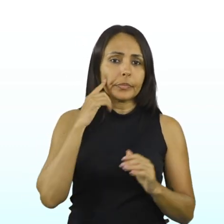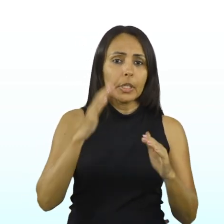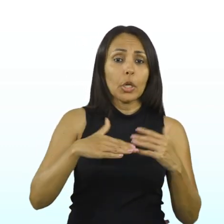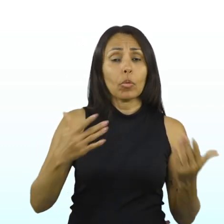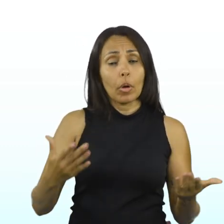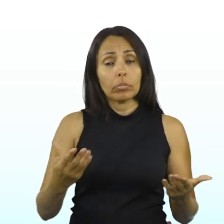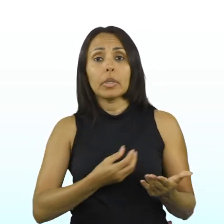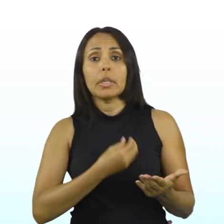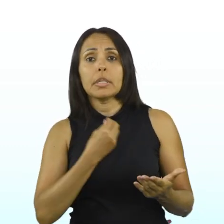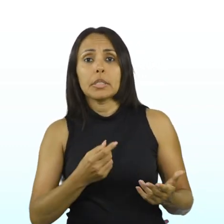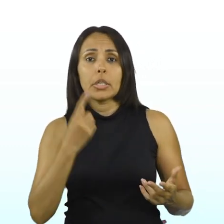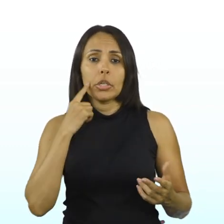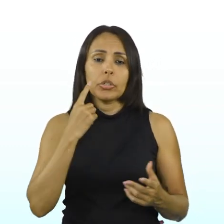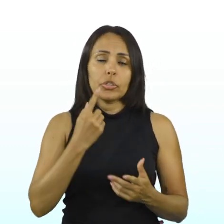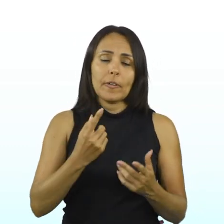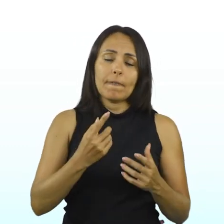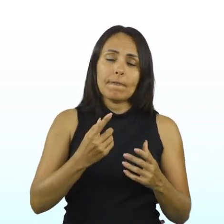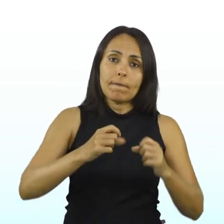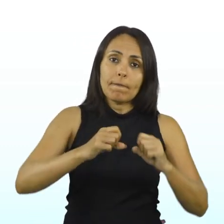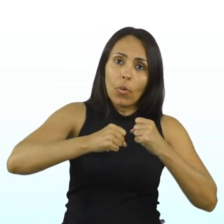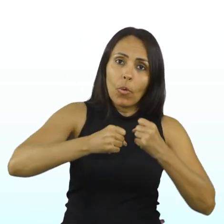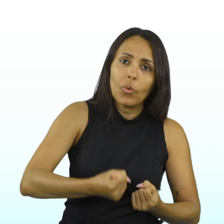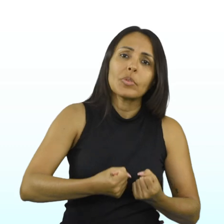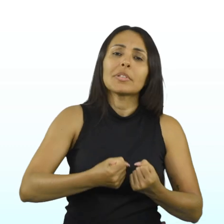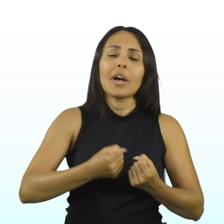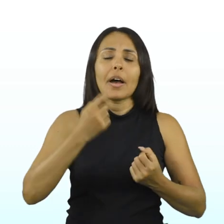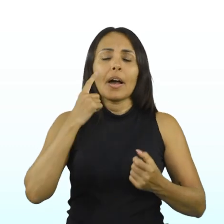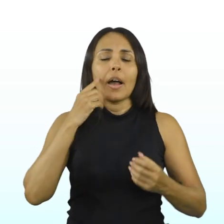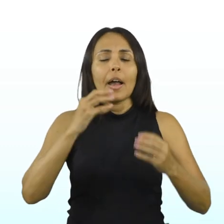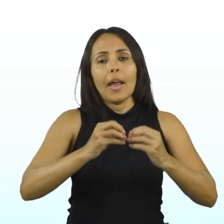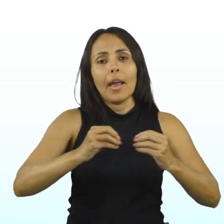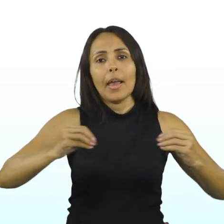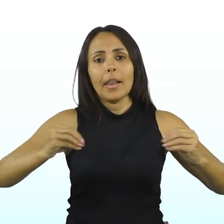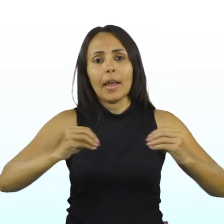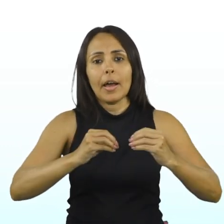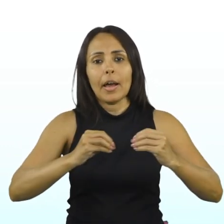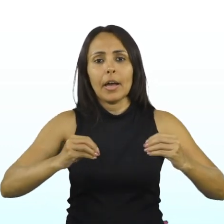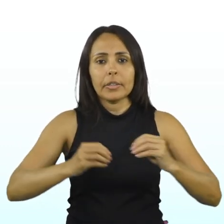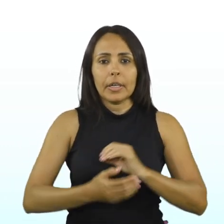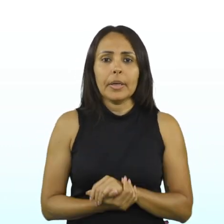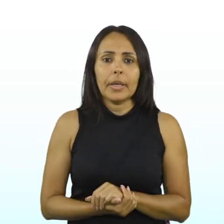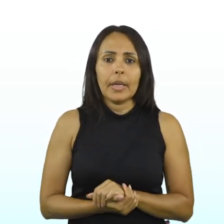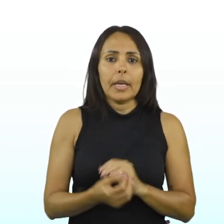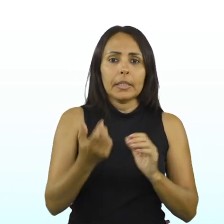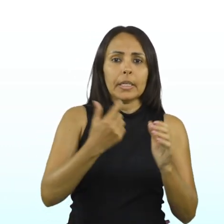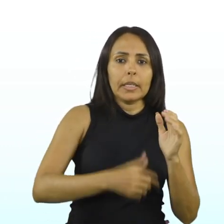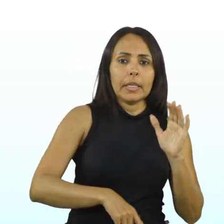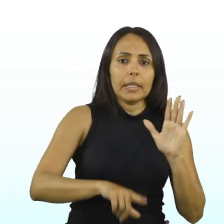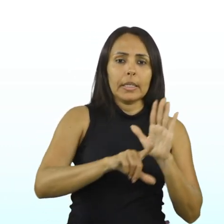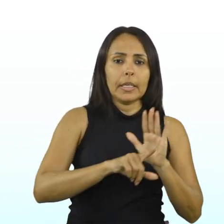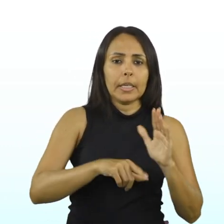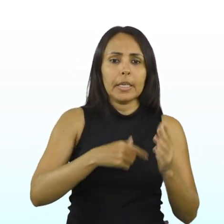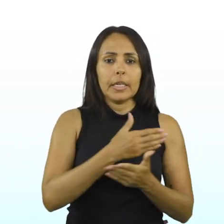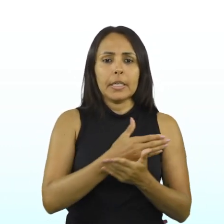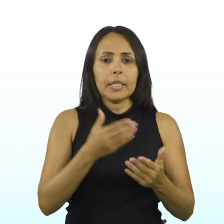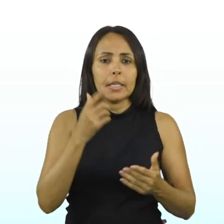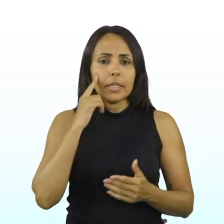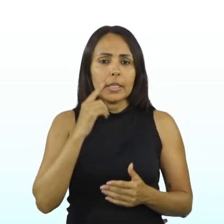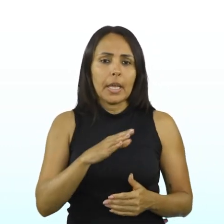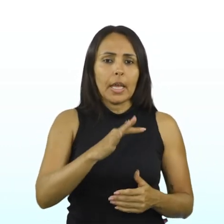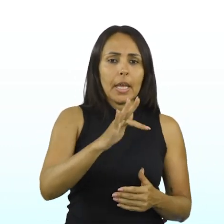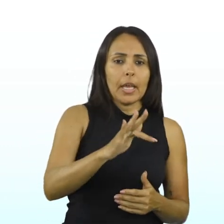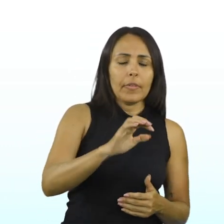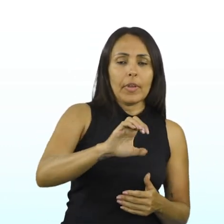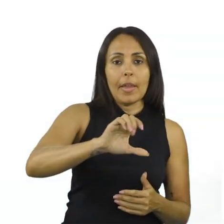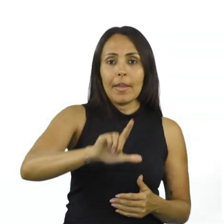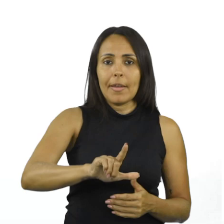enquanto existe deformação, existe força. Lembre que força elástica é calculada pela lei de Hooke, constante elástica vezes a deformação. A gente